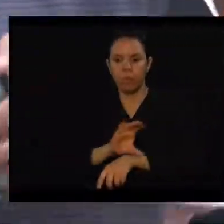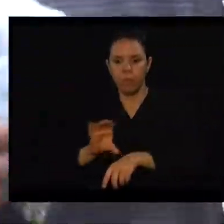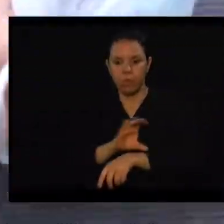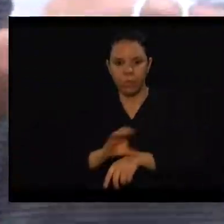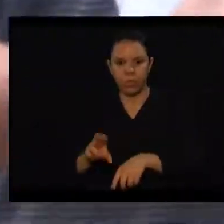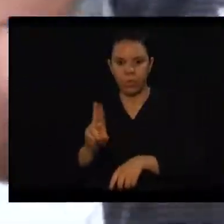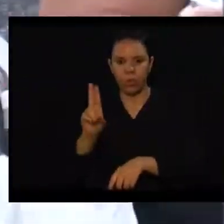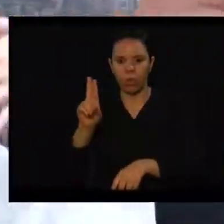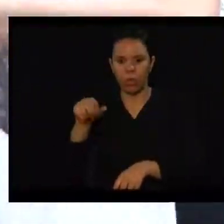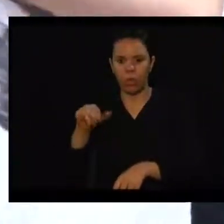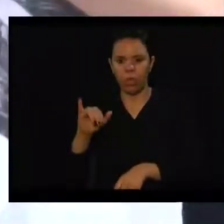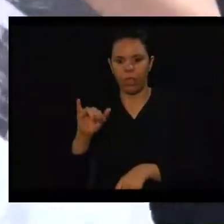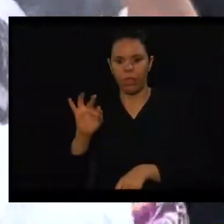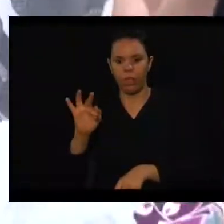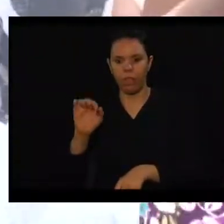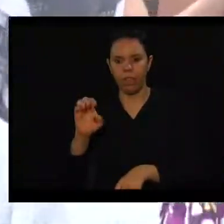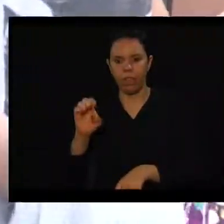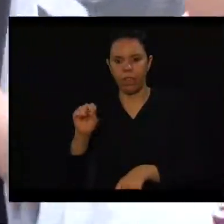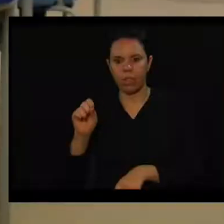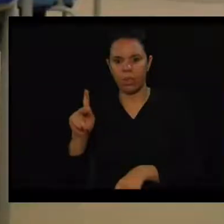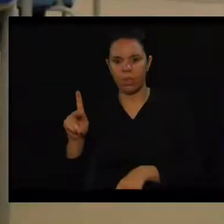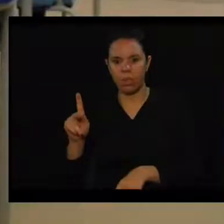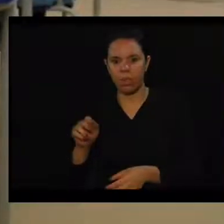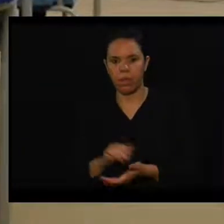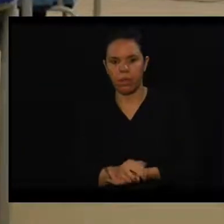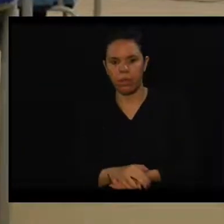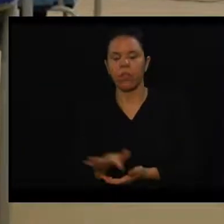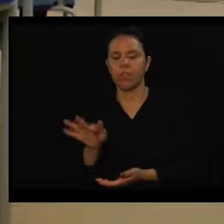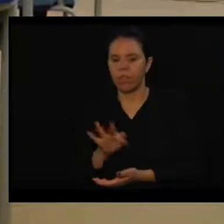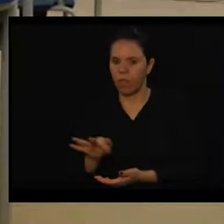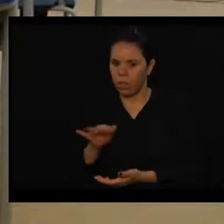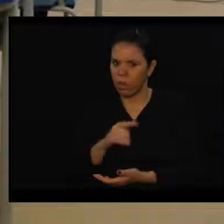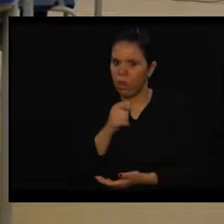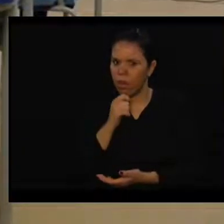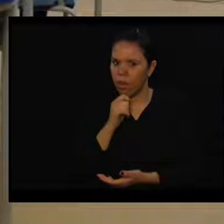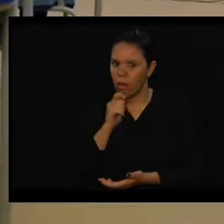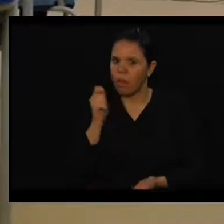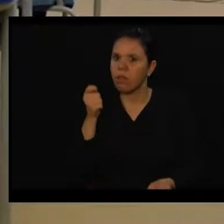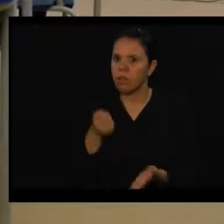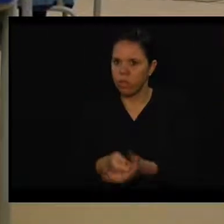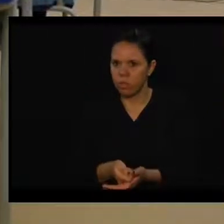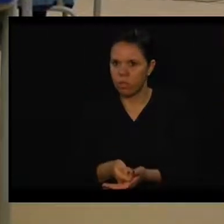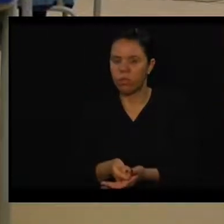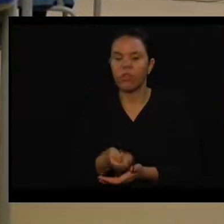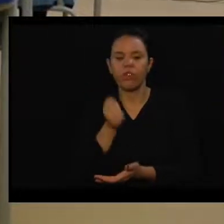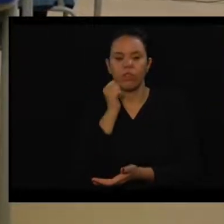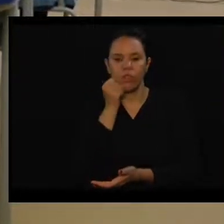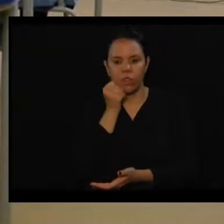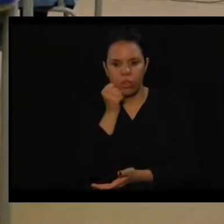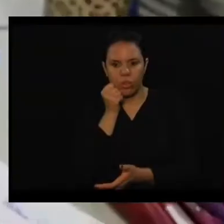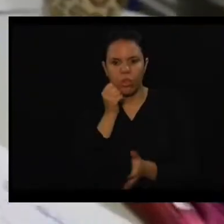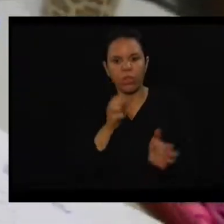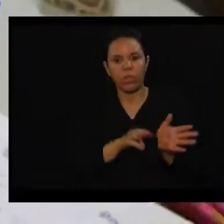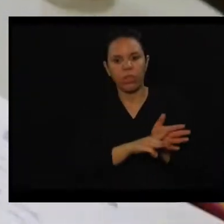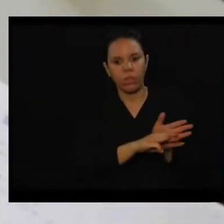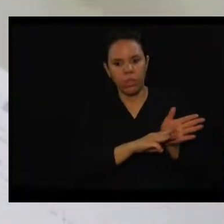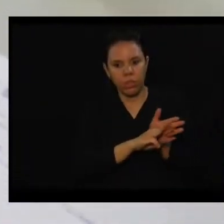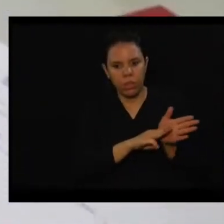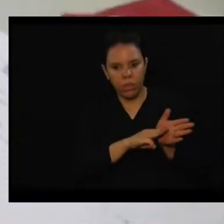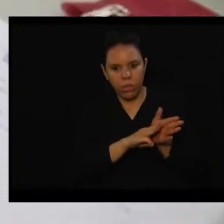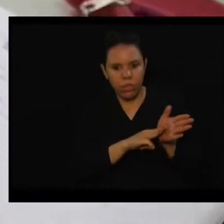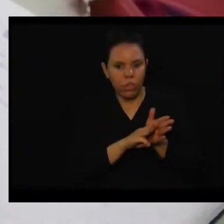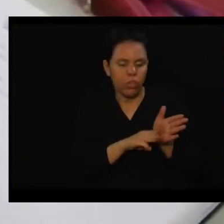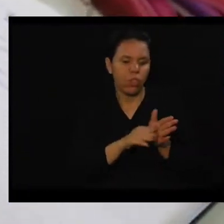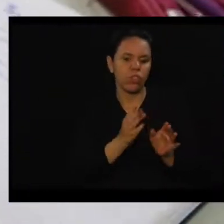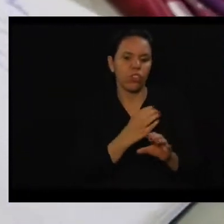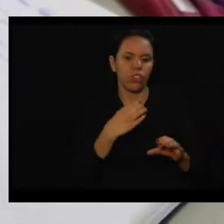o vestibular tradicional da faculdade ainda é exigido para os cursos de Ciências Biológicas, Engenharia Química